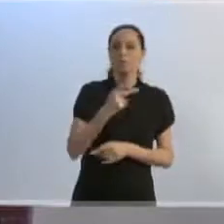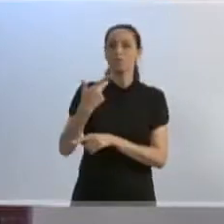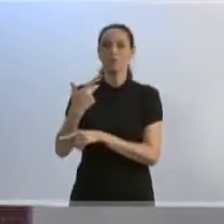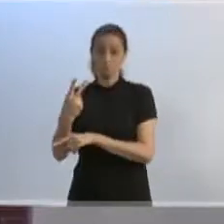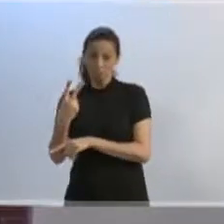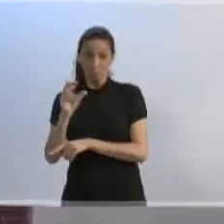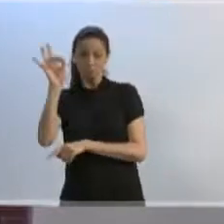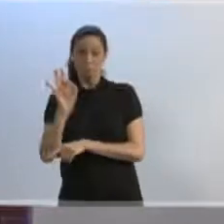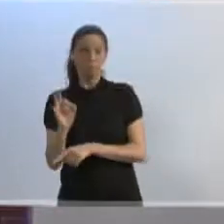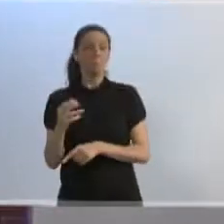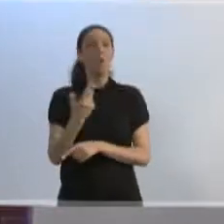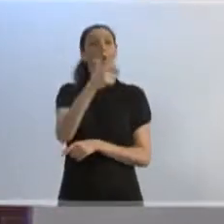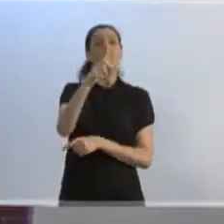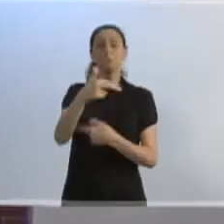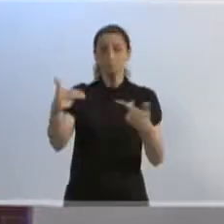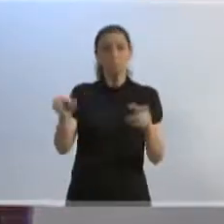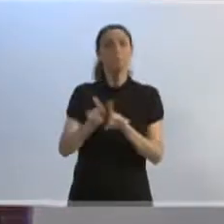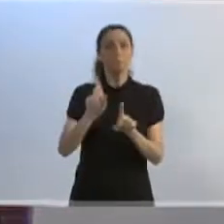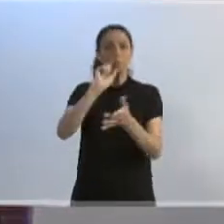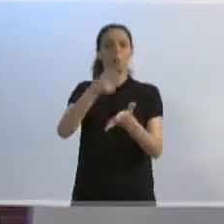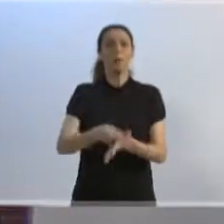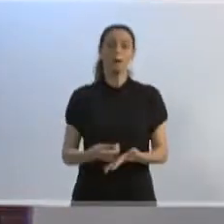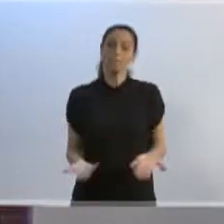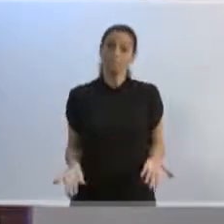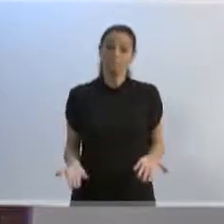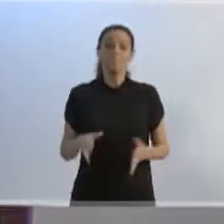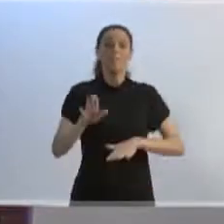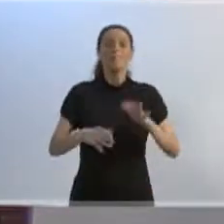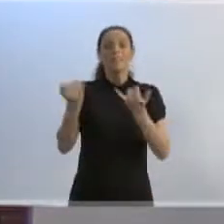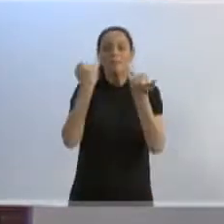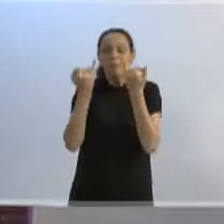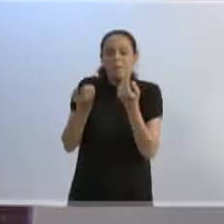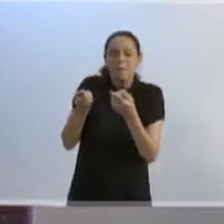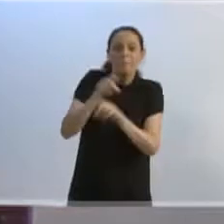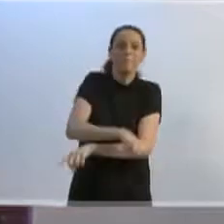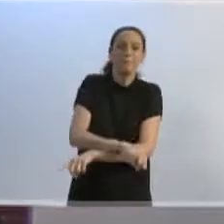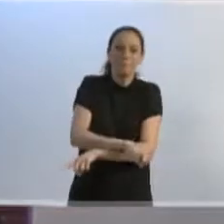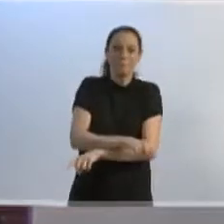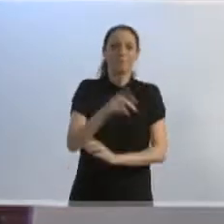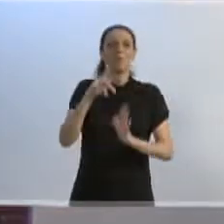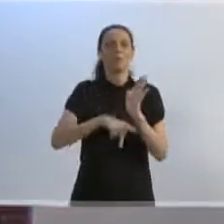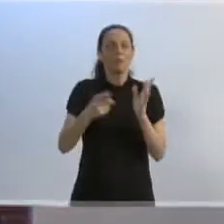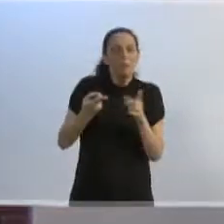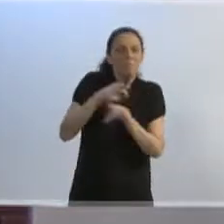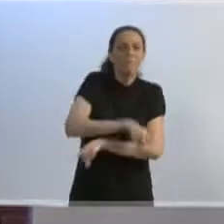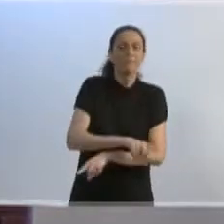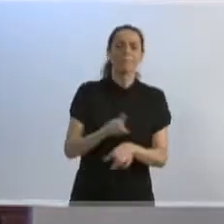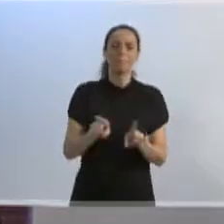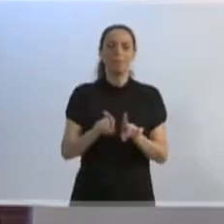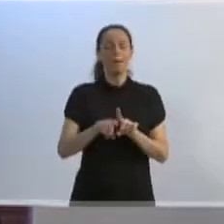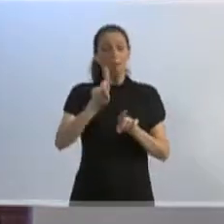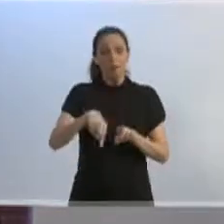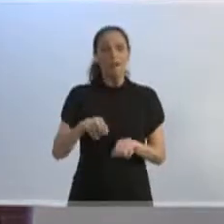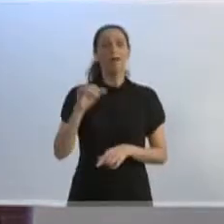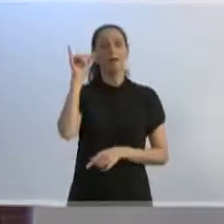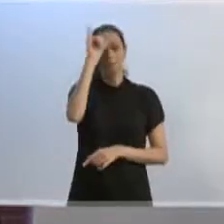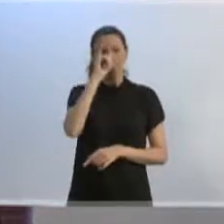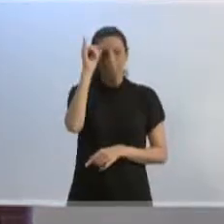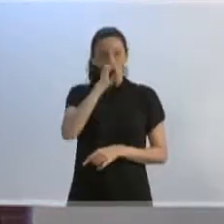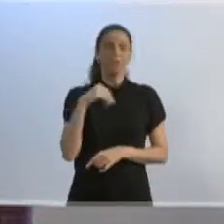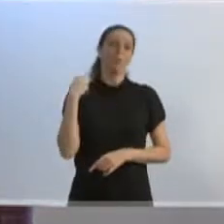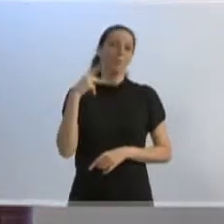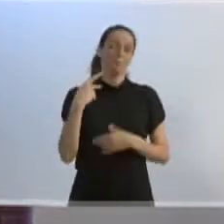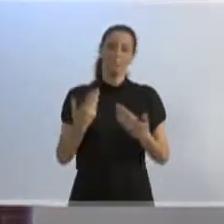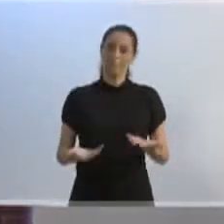nós temos que ter realmente muita clareza. E assim, ó, distorcem inúmeras vezes alguns projetos que tem aqui. E a ignorância política, de novo, a